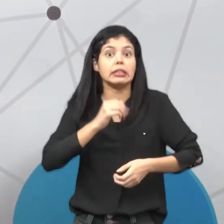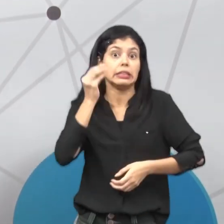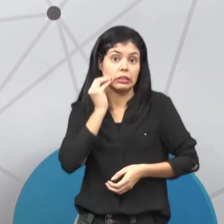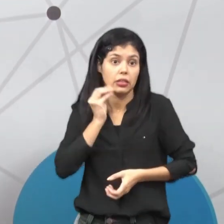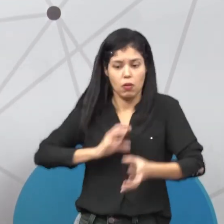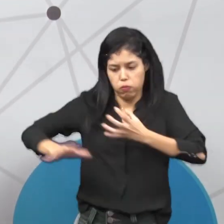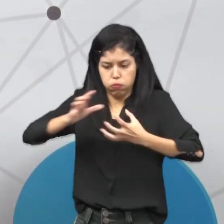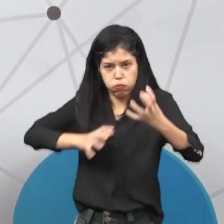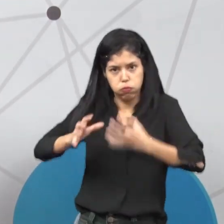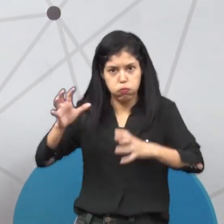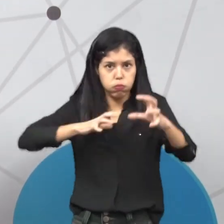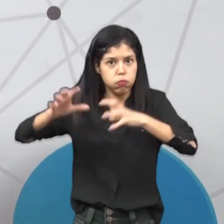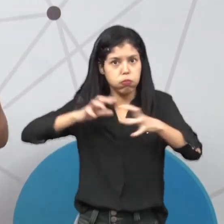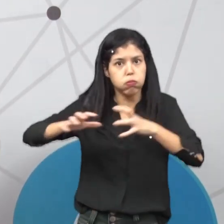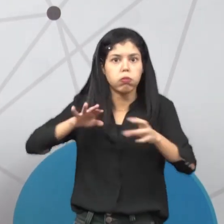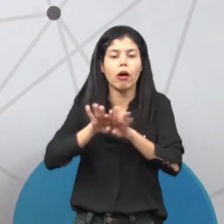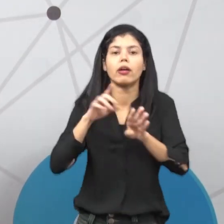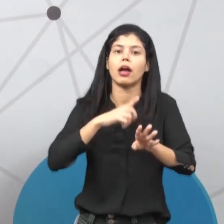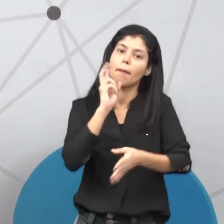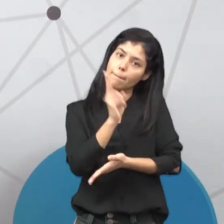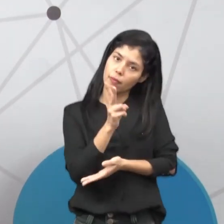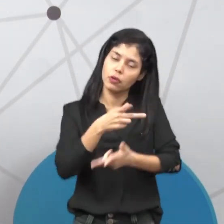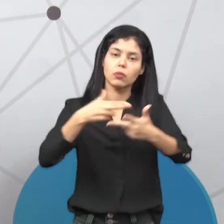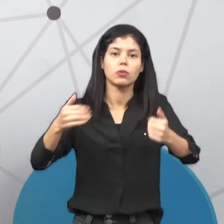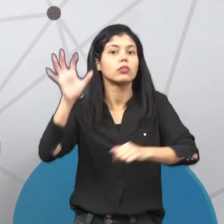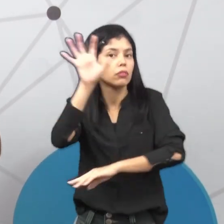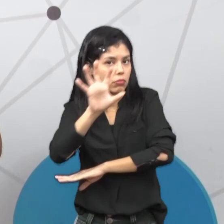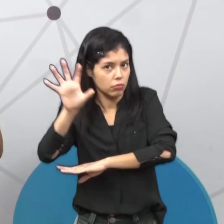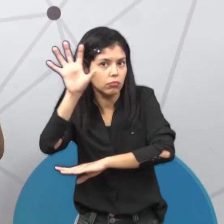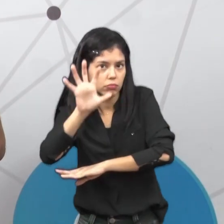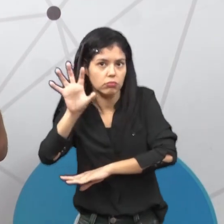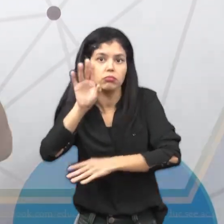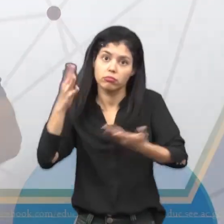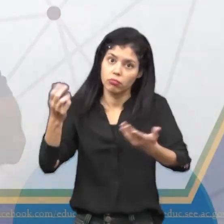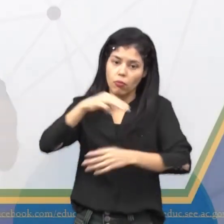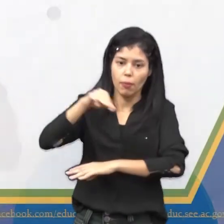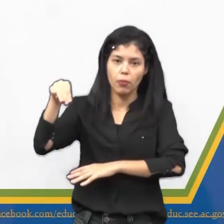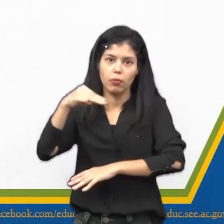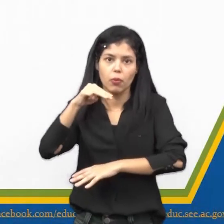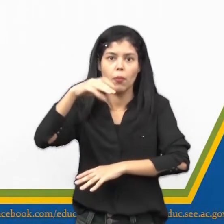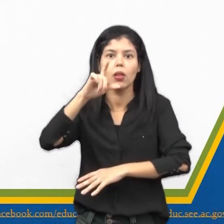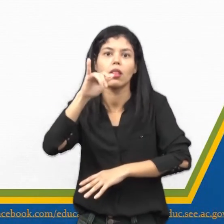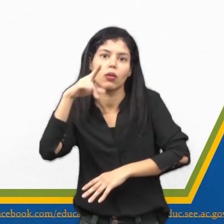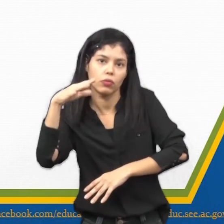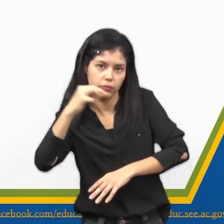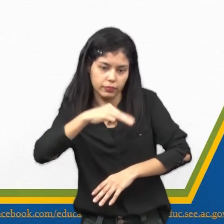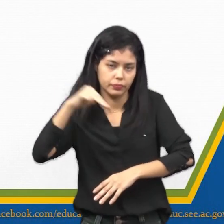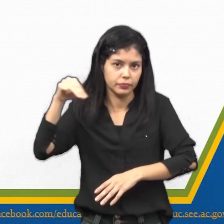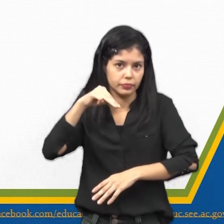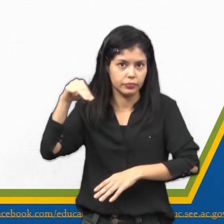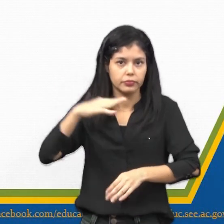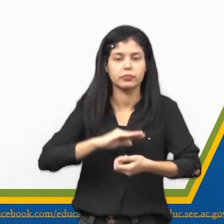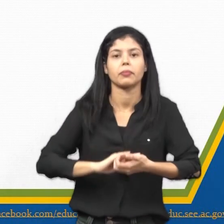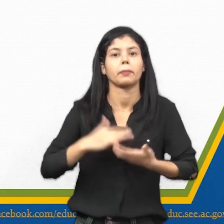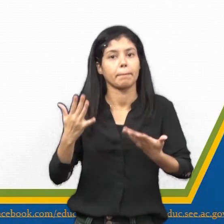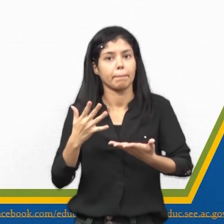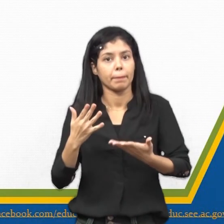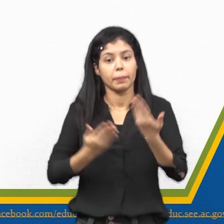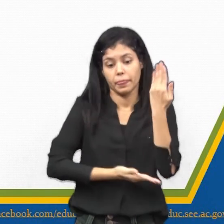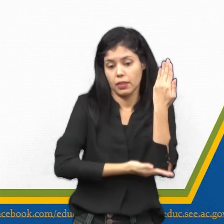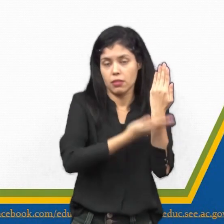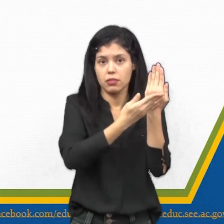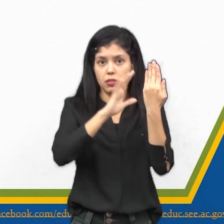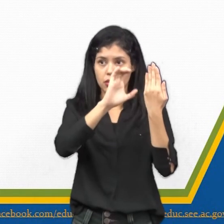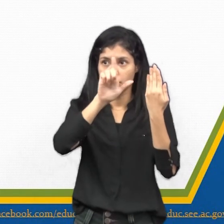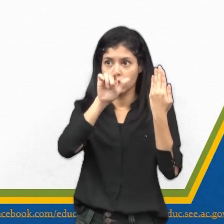é ficarmos mais agitados. A mesma coisa acontece com as moléculas. A temperatura pode ser observada na escala